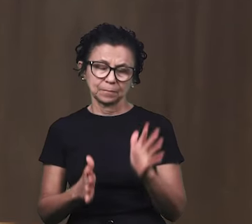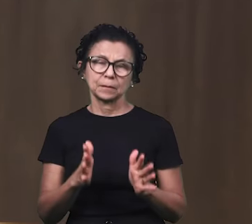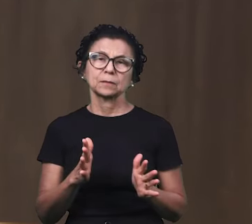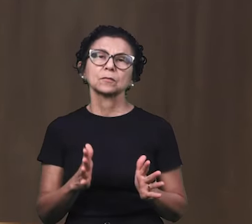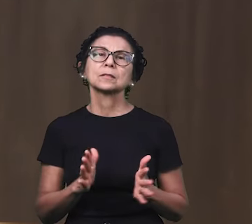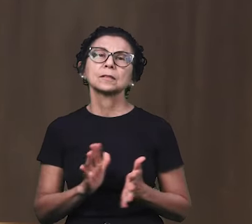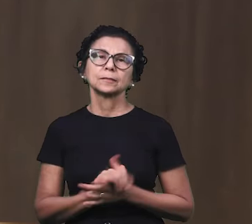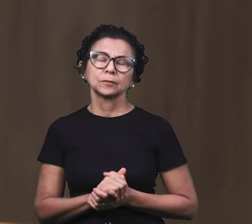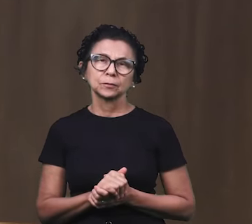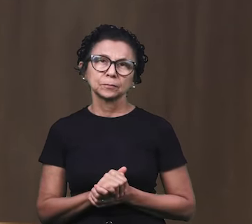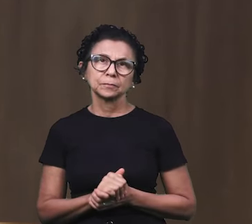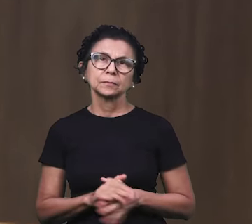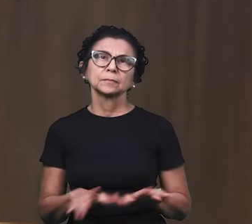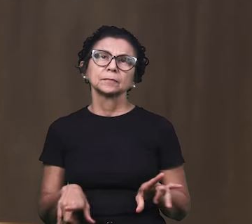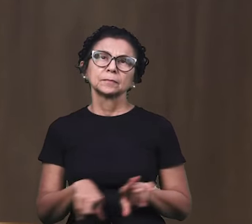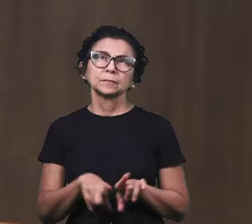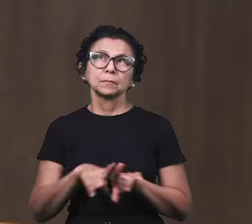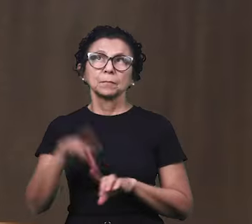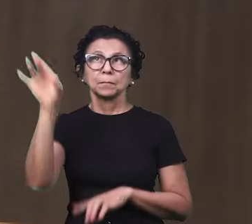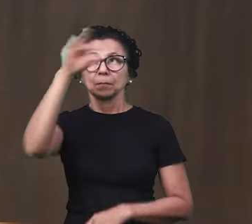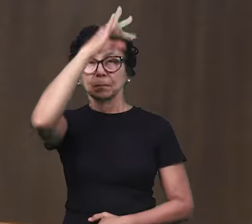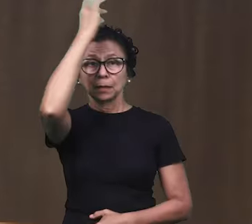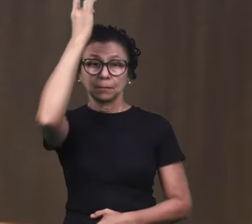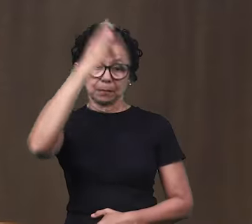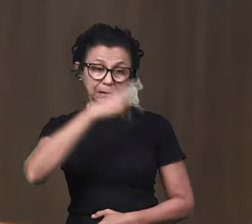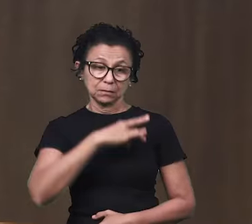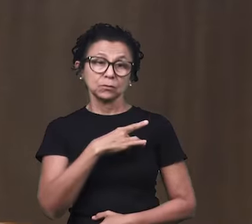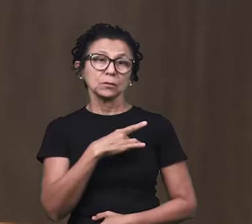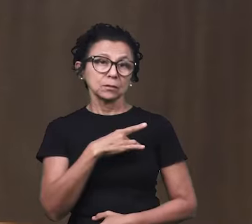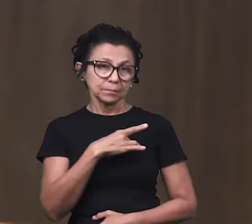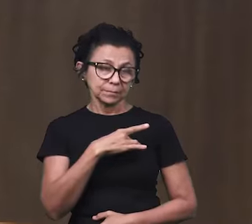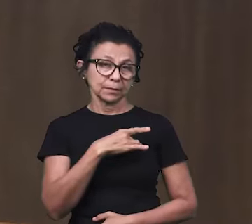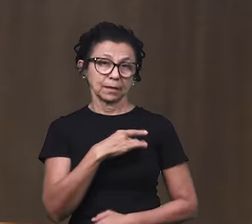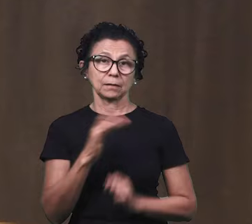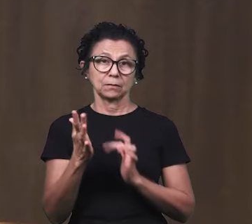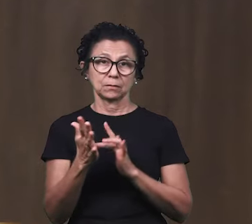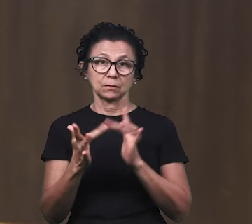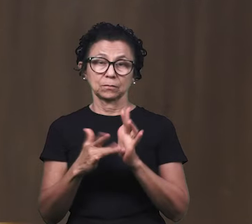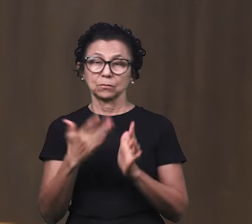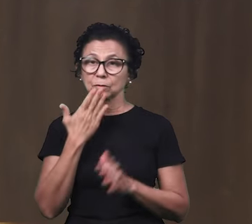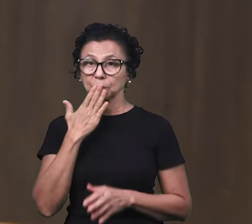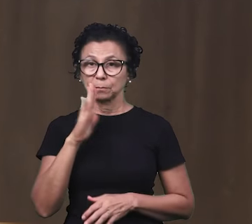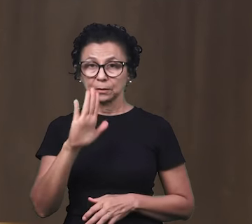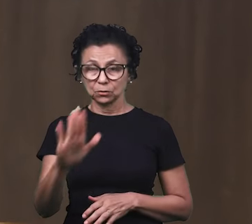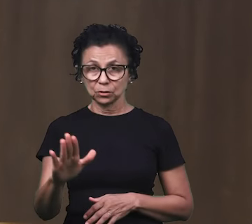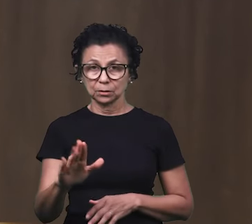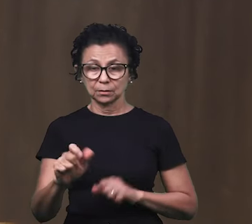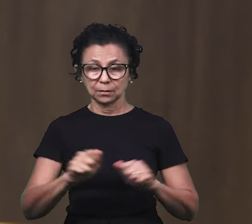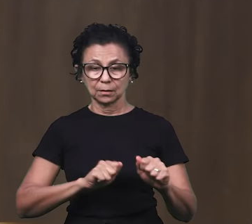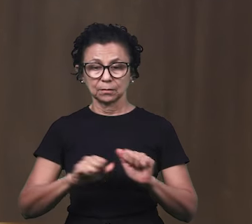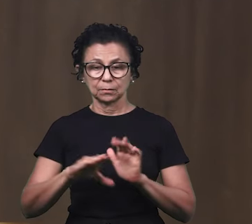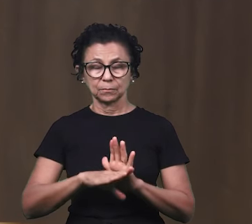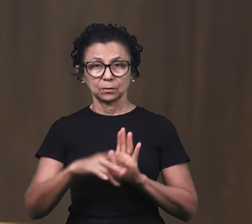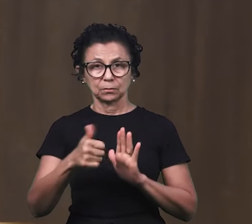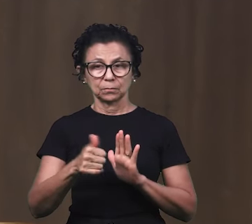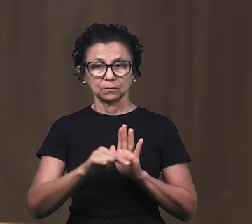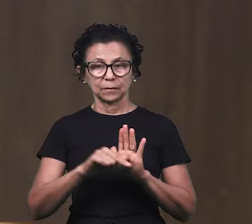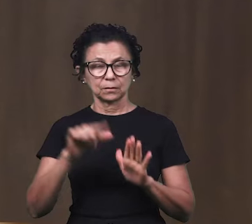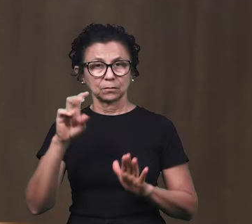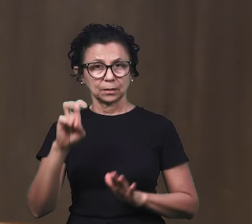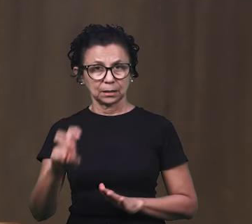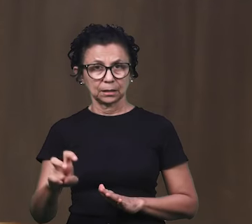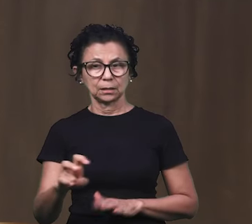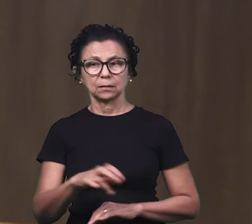com o Espírito Santo. Jesus já havia prometido isso no capítulo 1 de Atos, capítulo 1, verso 5.